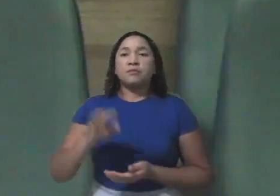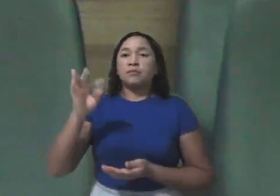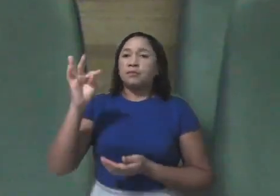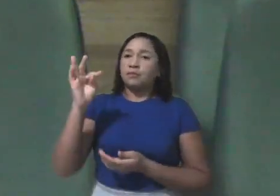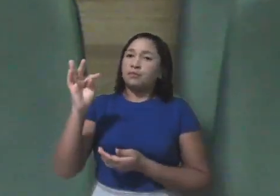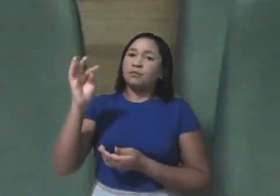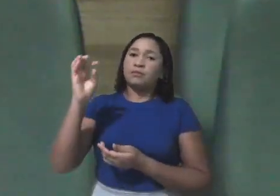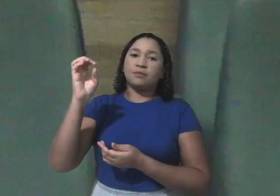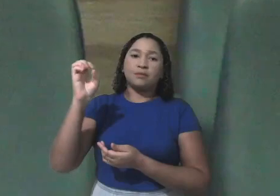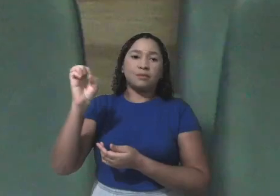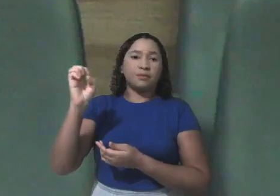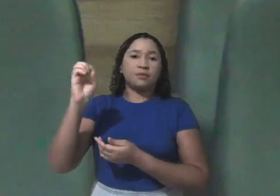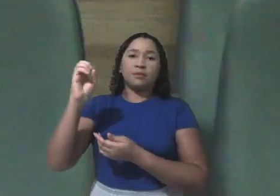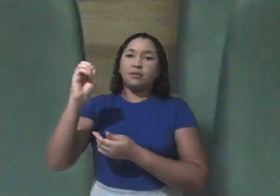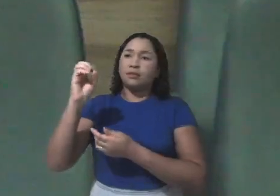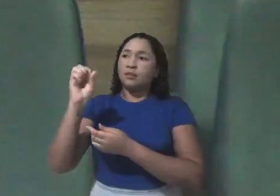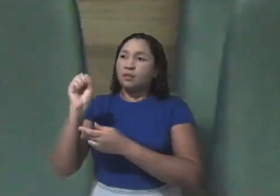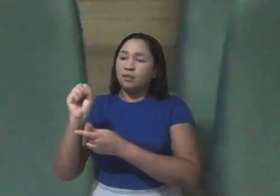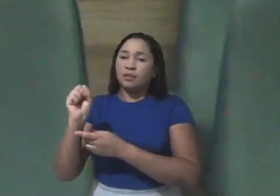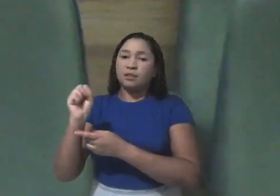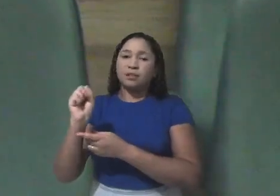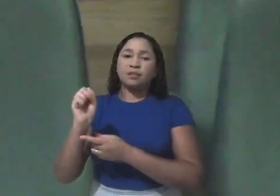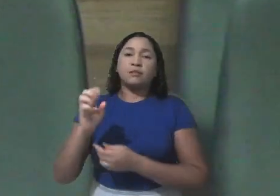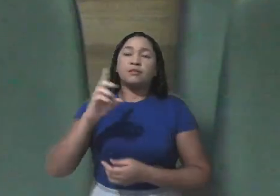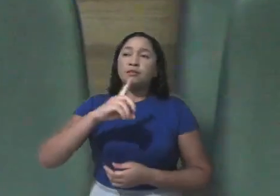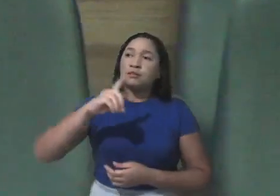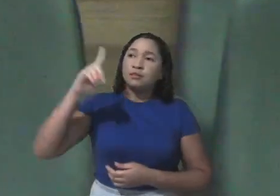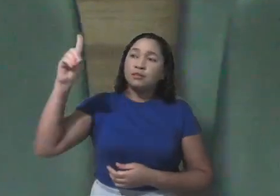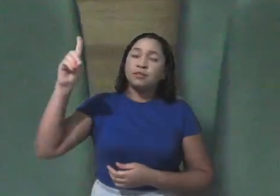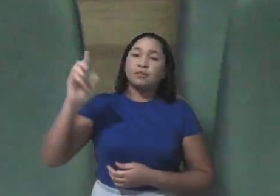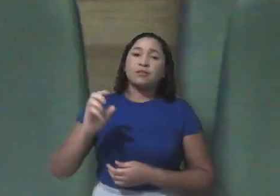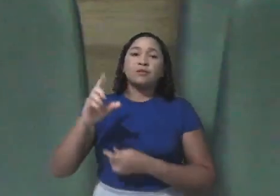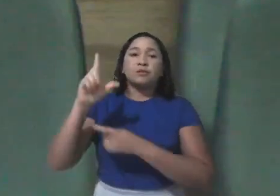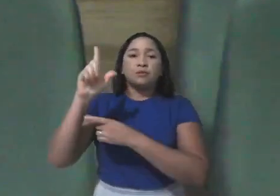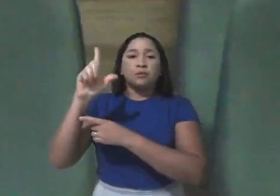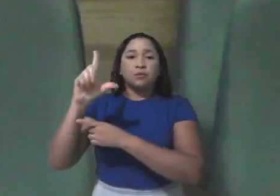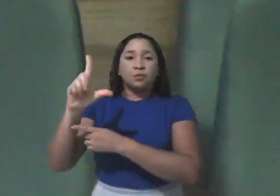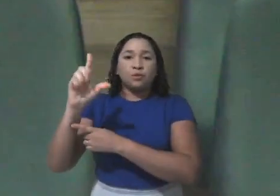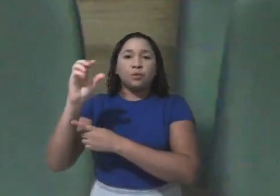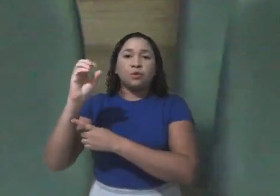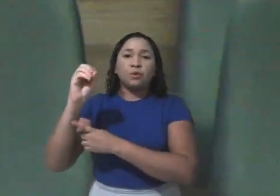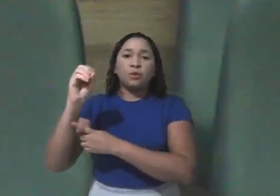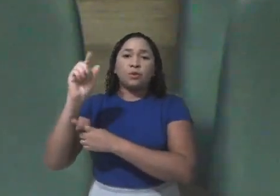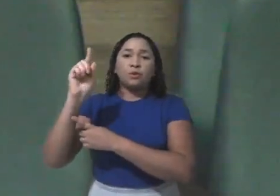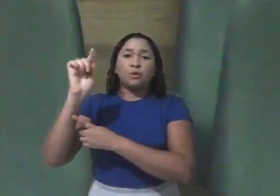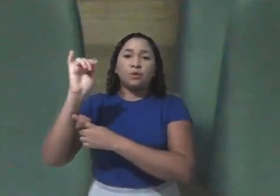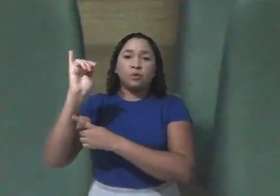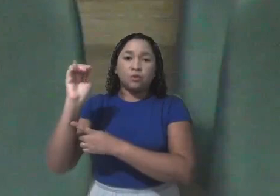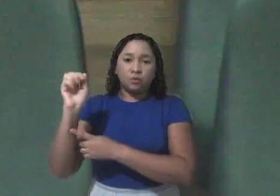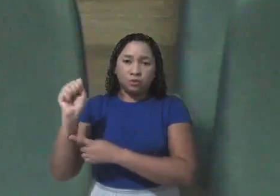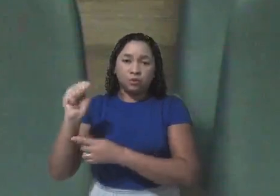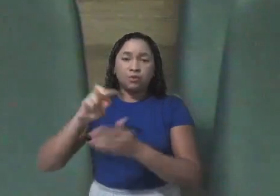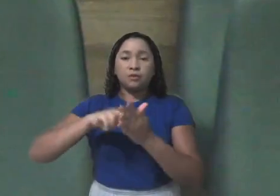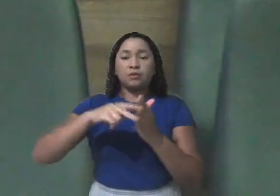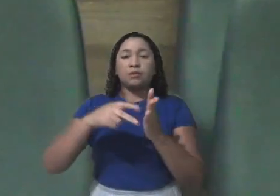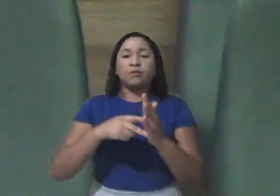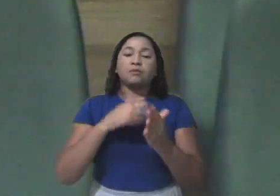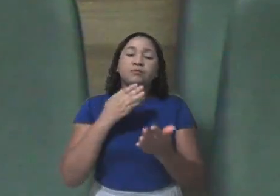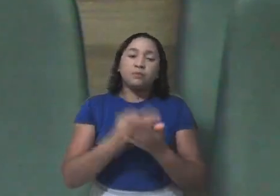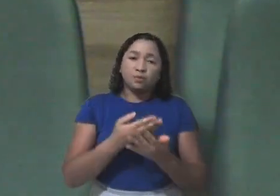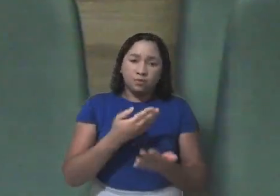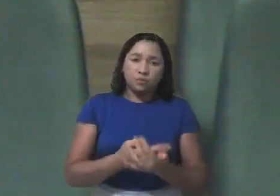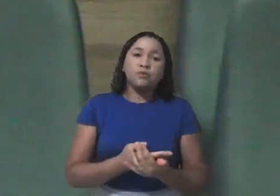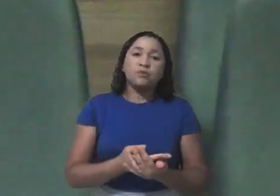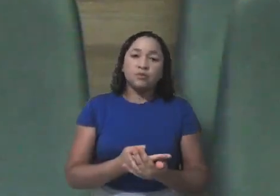Deus, logia, estudo, da mesma forma de escatologia, escatos, últimas coisas, últimos tempos,